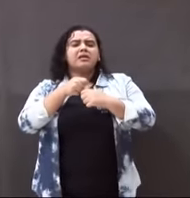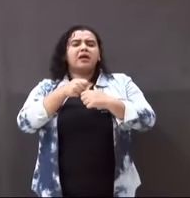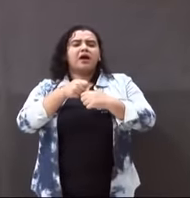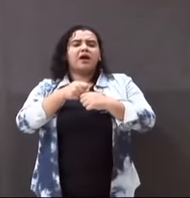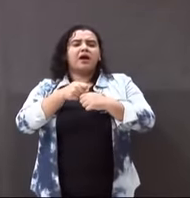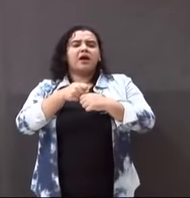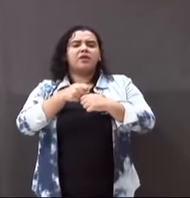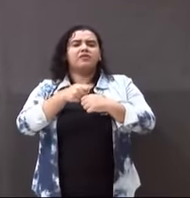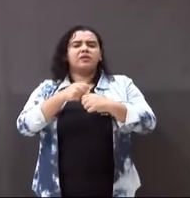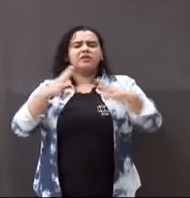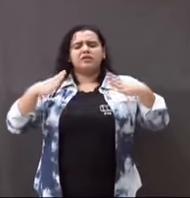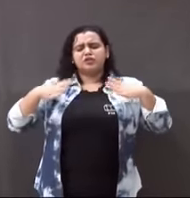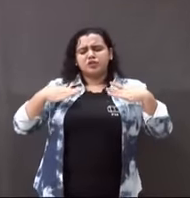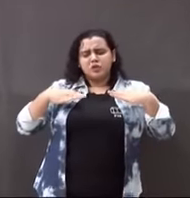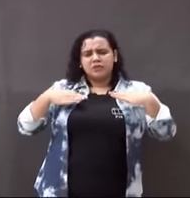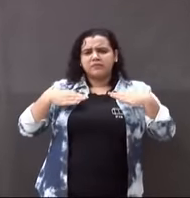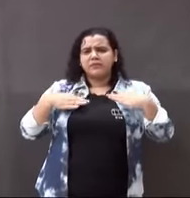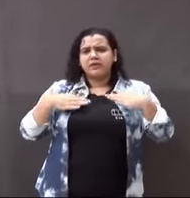passar o tempo.